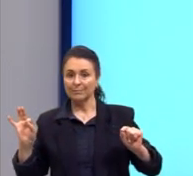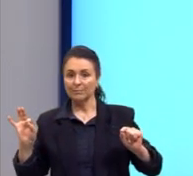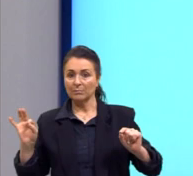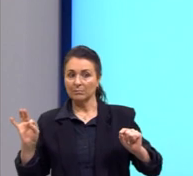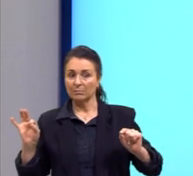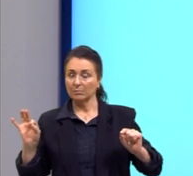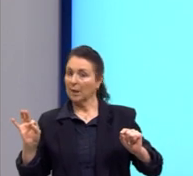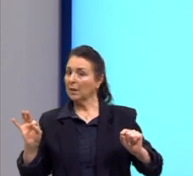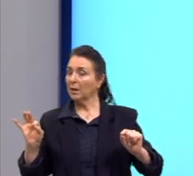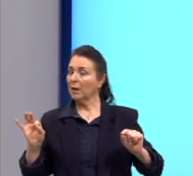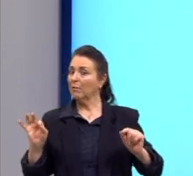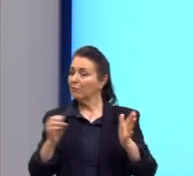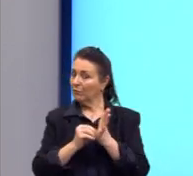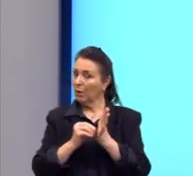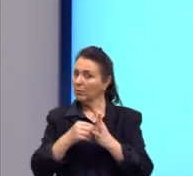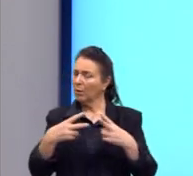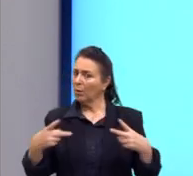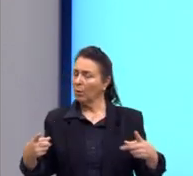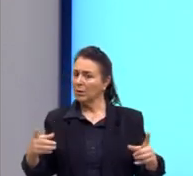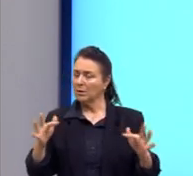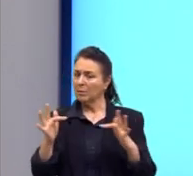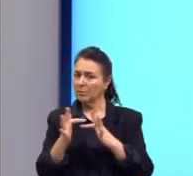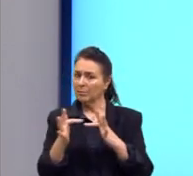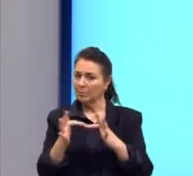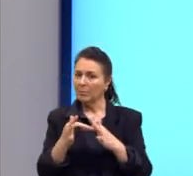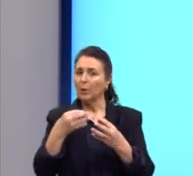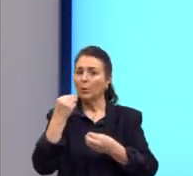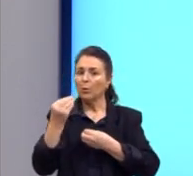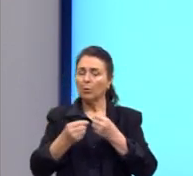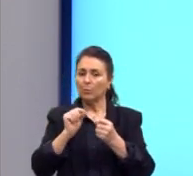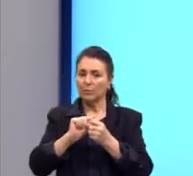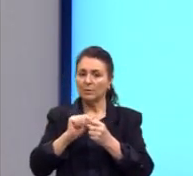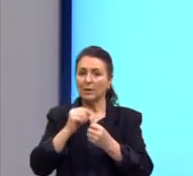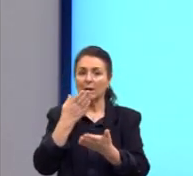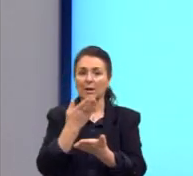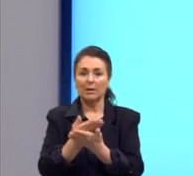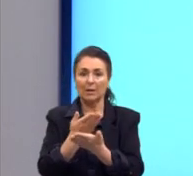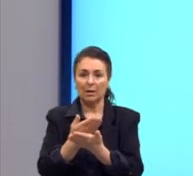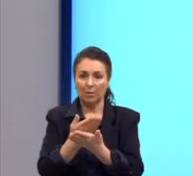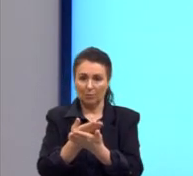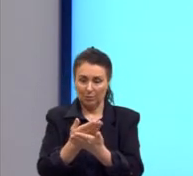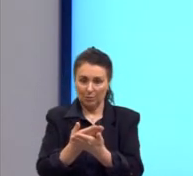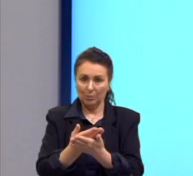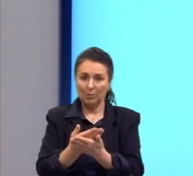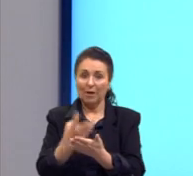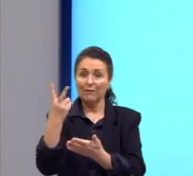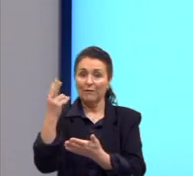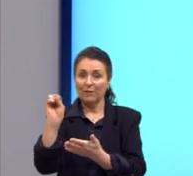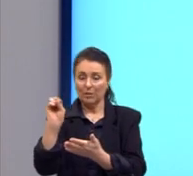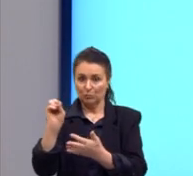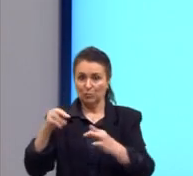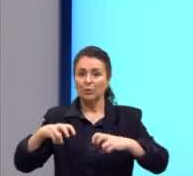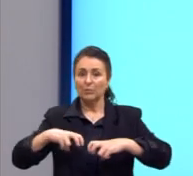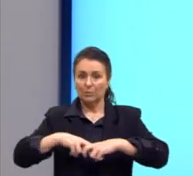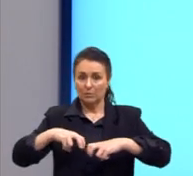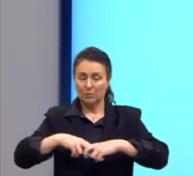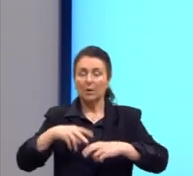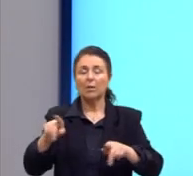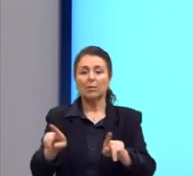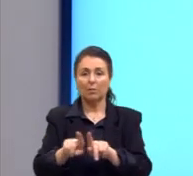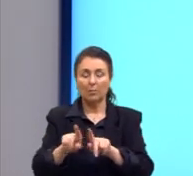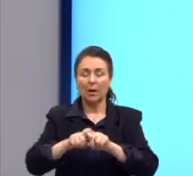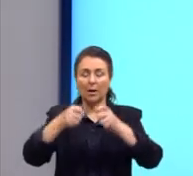chegamos nesta fórmula né mas como fazemos na aula 20 de física a gente viu também né